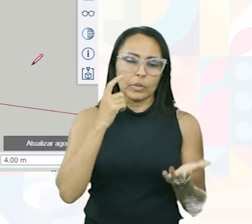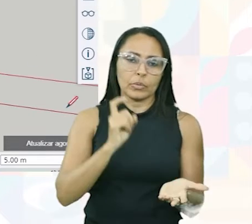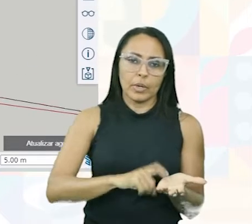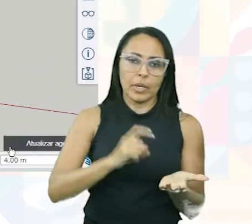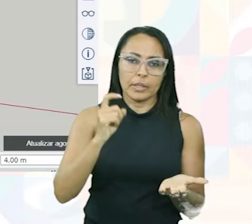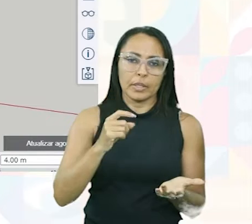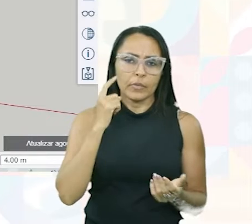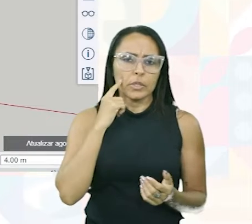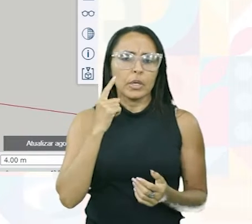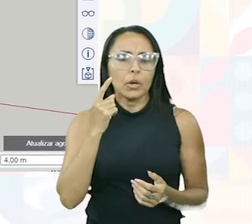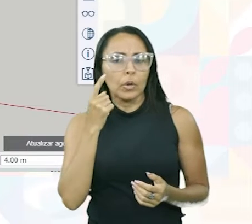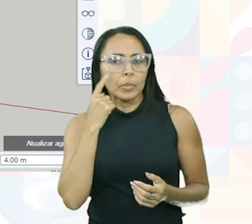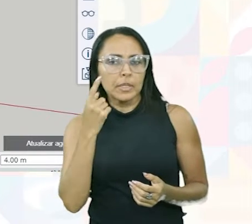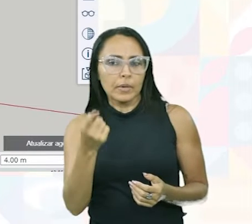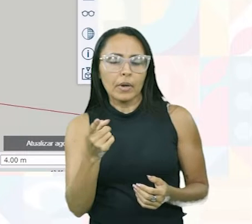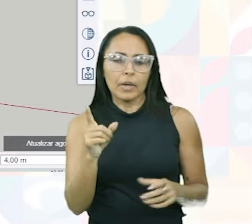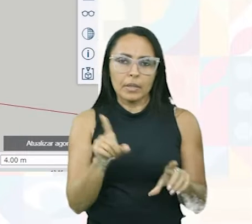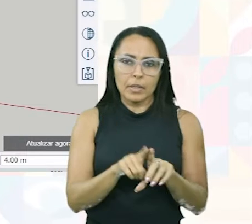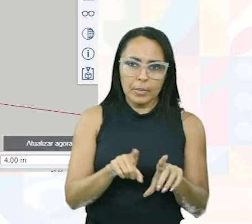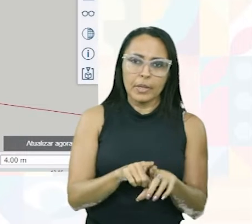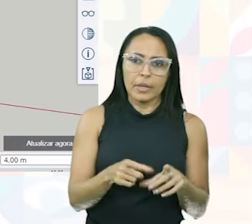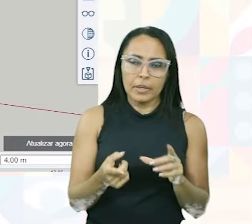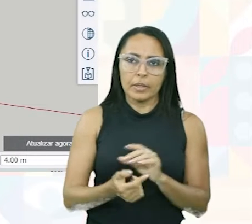vocês observarem aqui, ó,